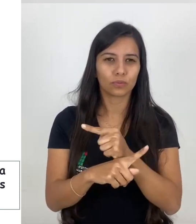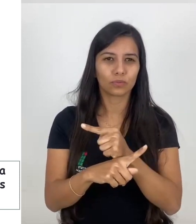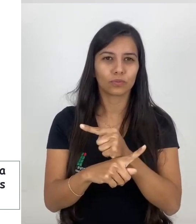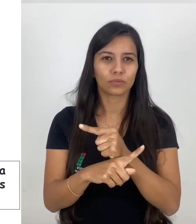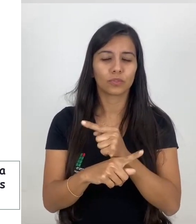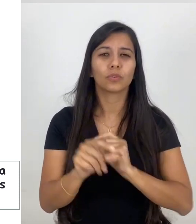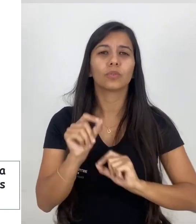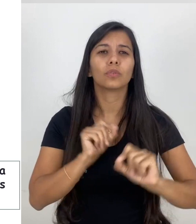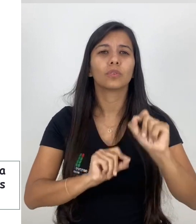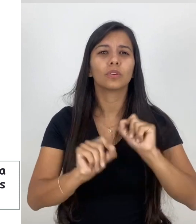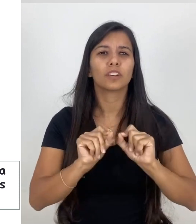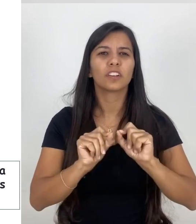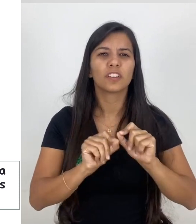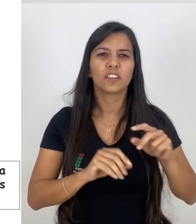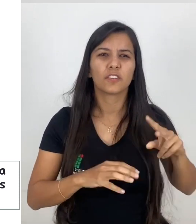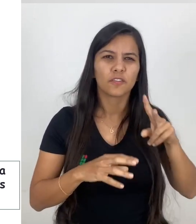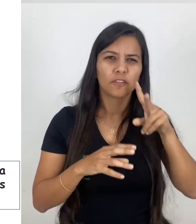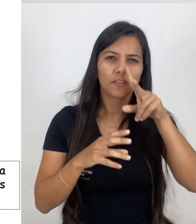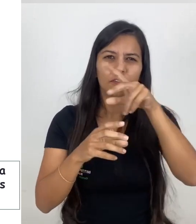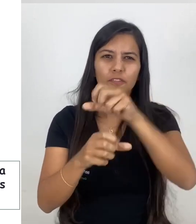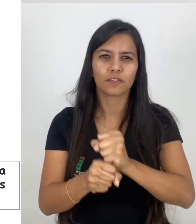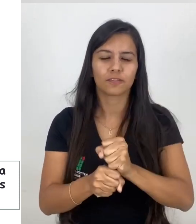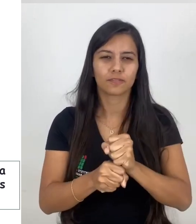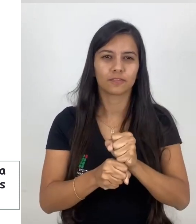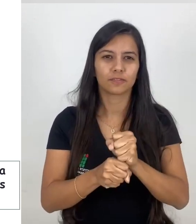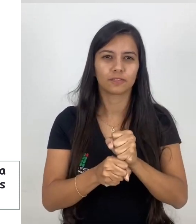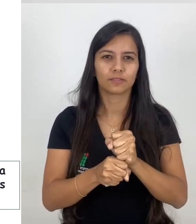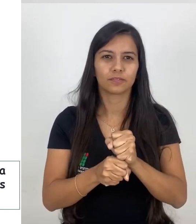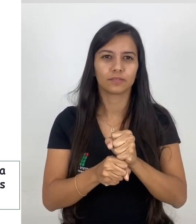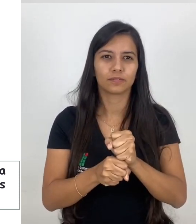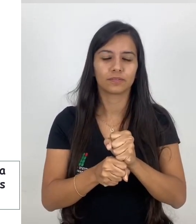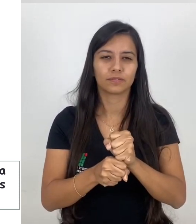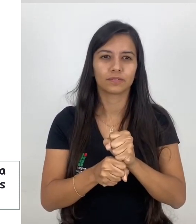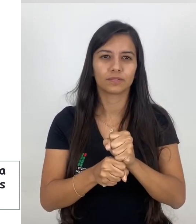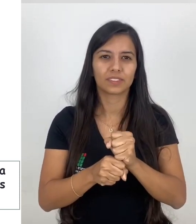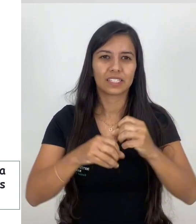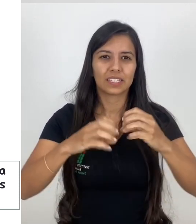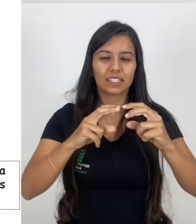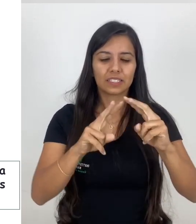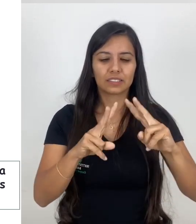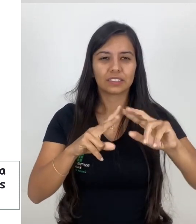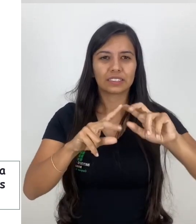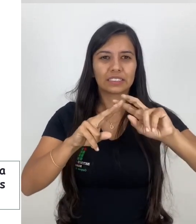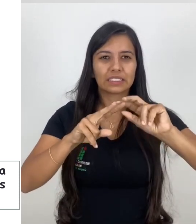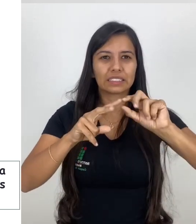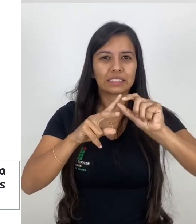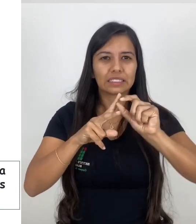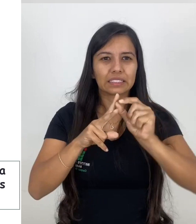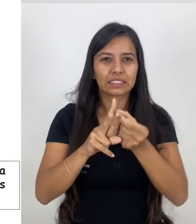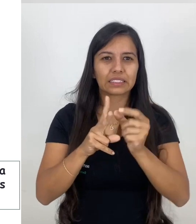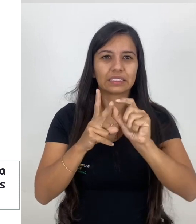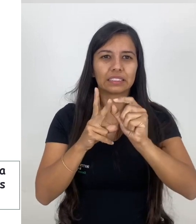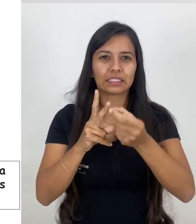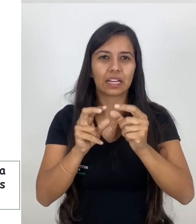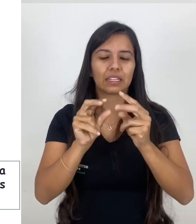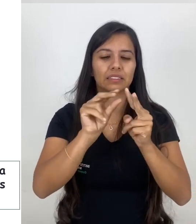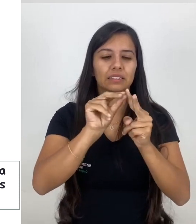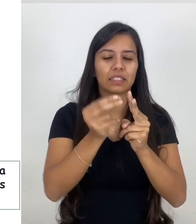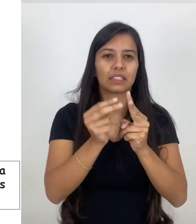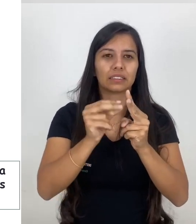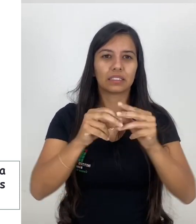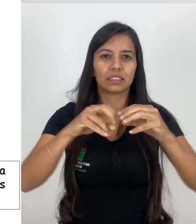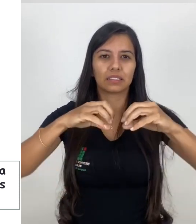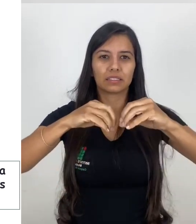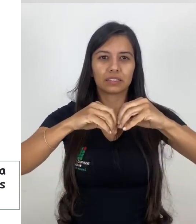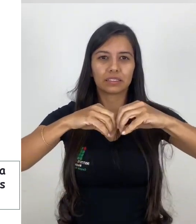movimentam em sentidos opostos, isso vai gerar uma força. E essa força vai ser capaz de quebrar os